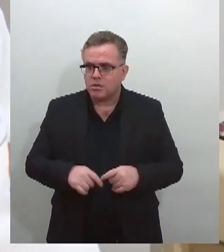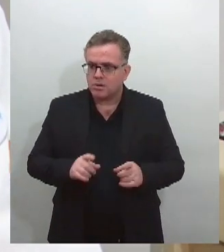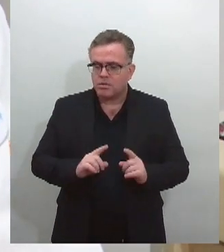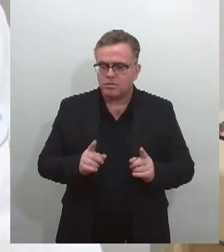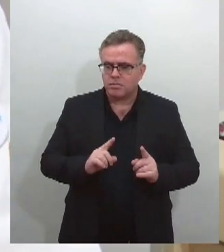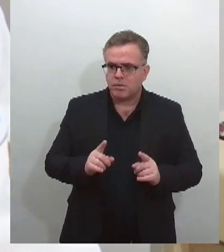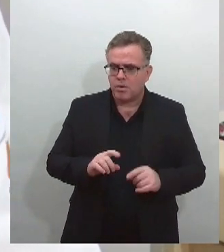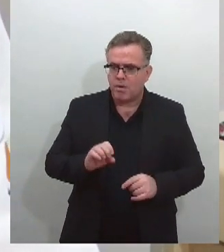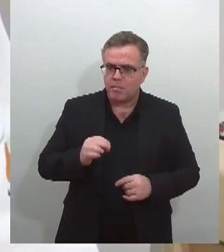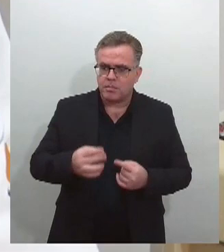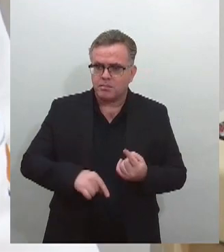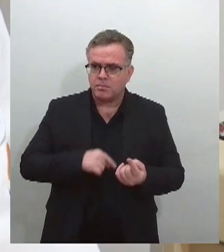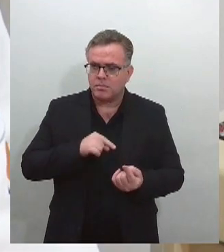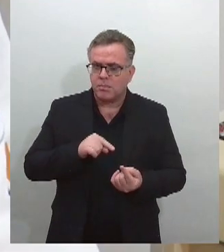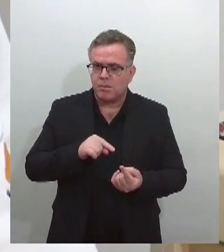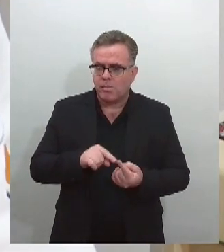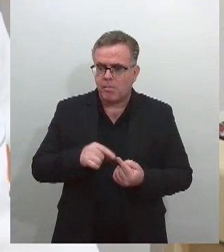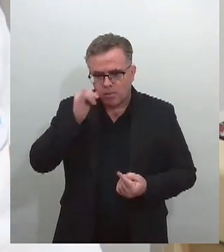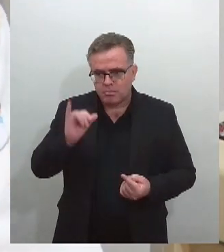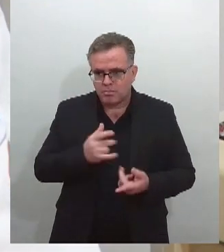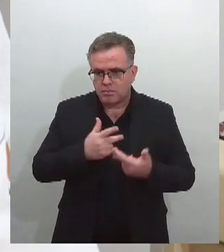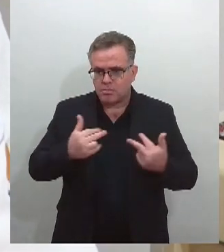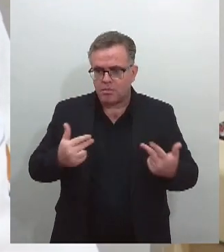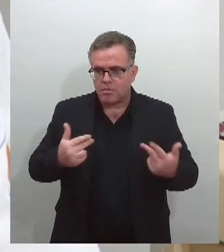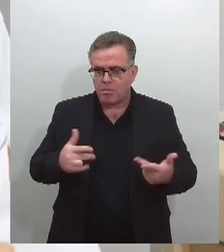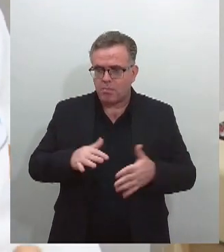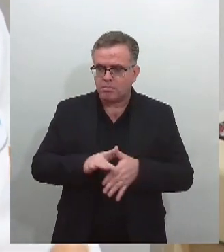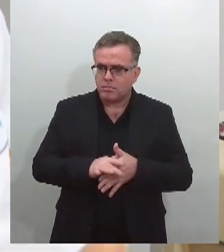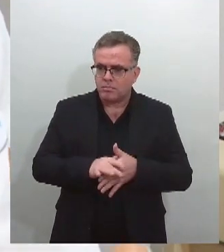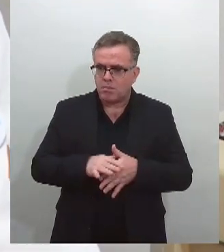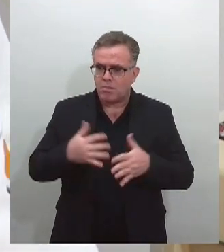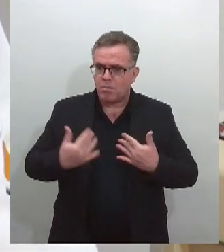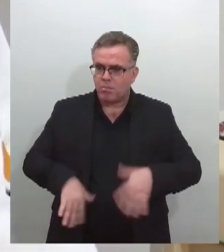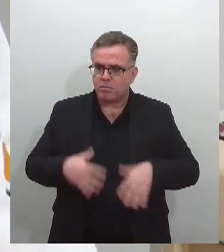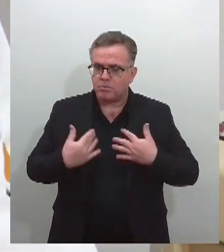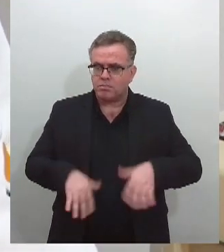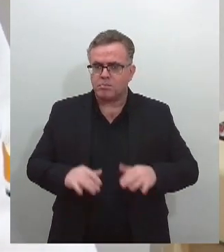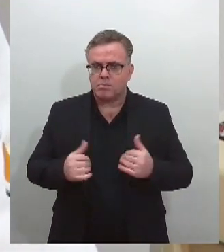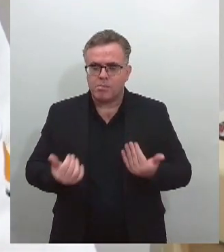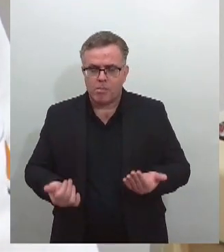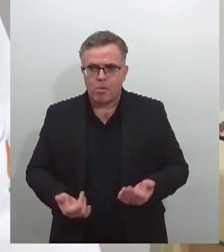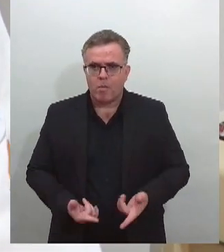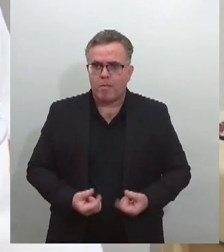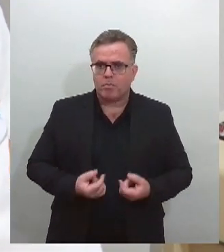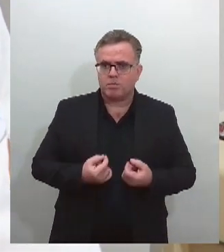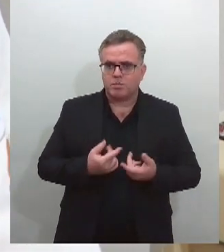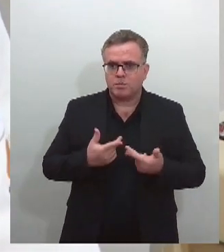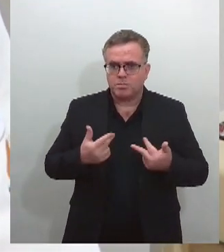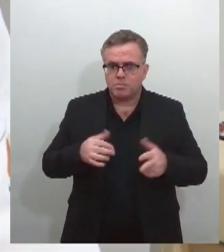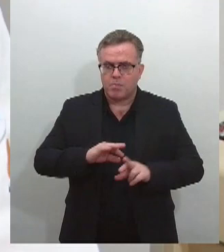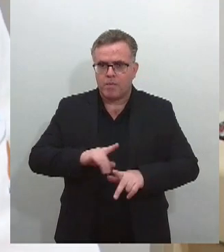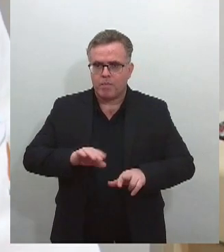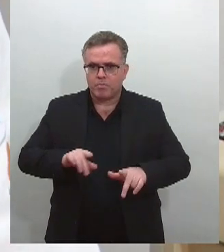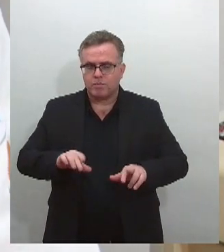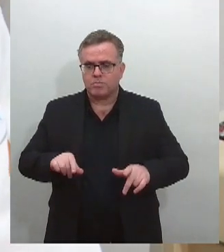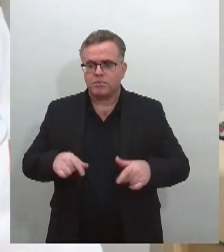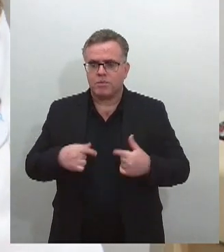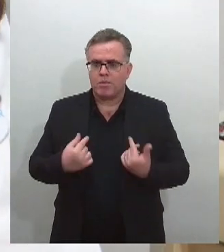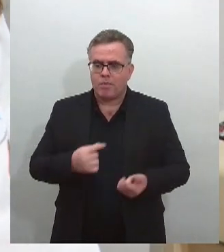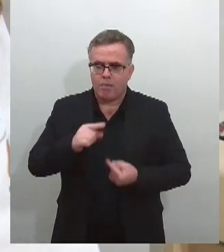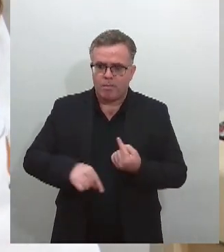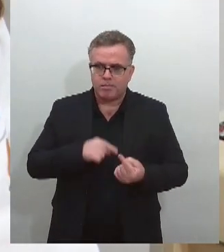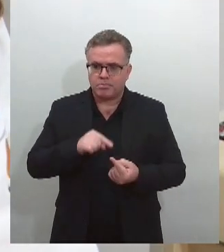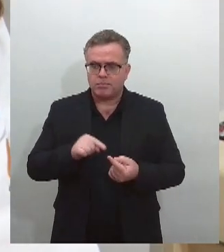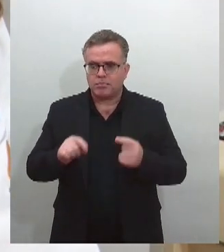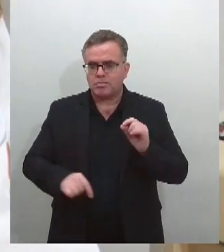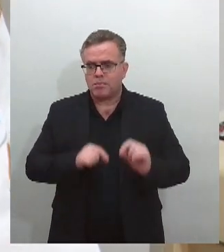de prevenir o surgimento de doenças crônicas, como câncer, a doença cardiovascular, que a ideia, na verdade, é que